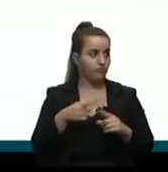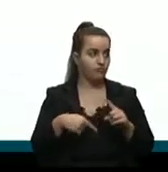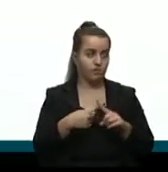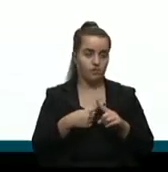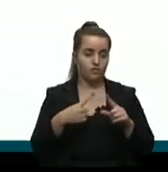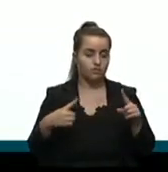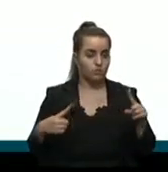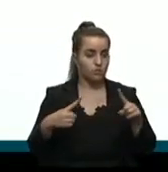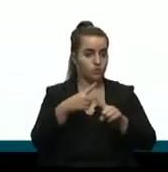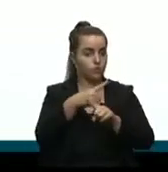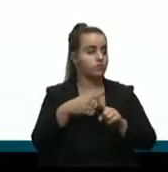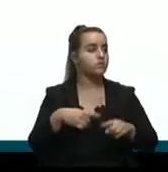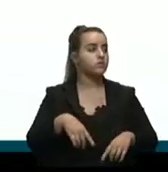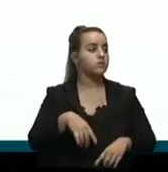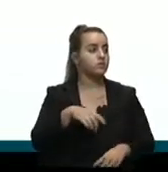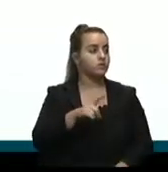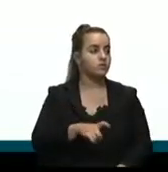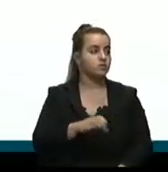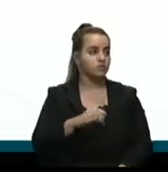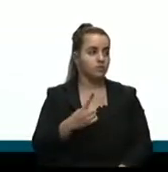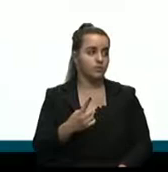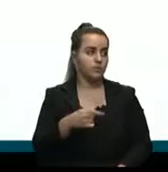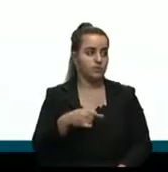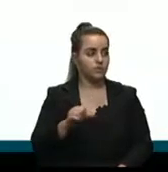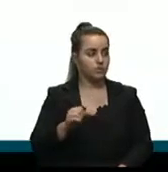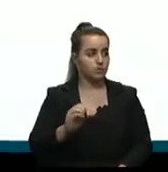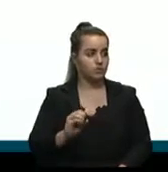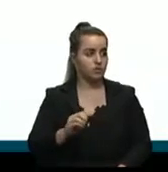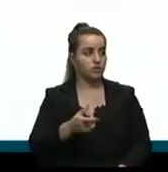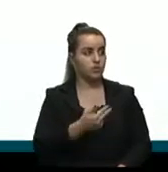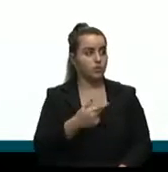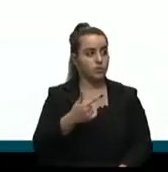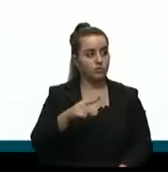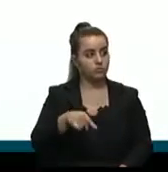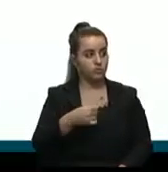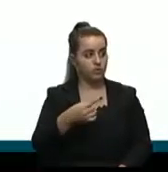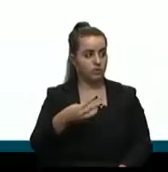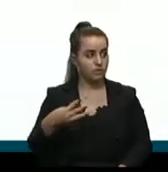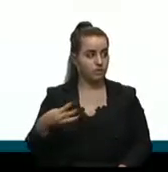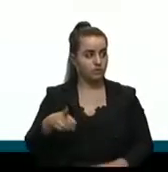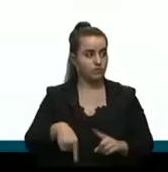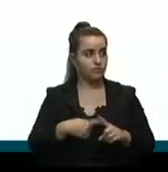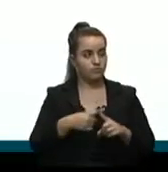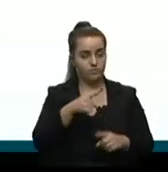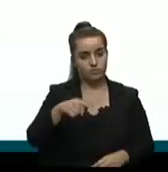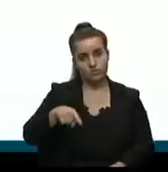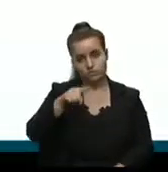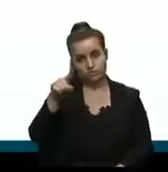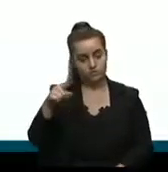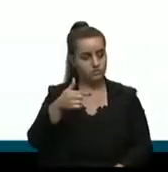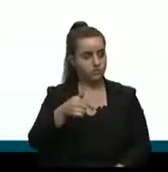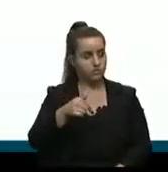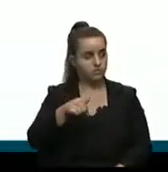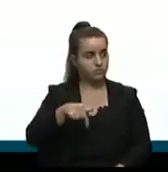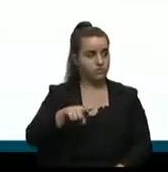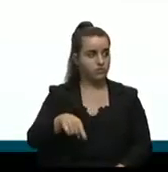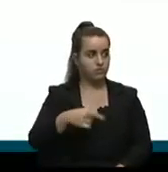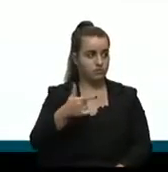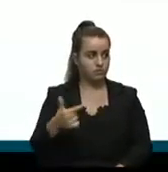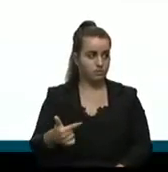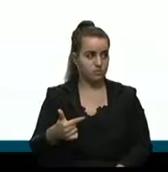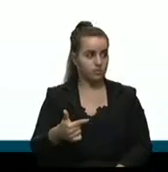XC1 menos 80 igual a 2,33 vezes raiz quadrada de 7,2.